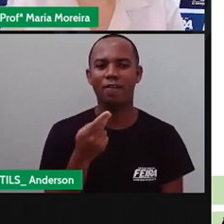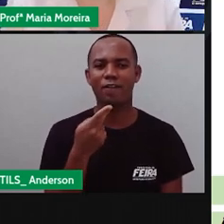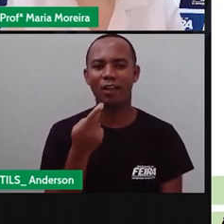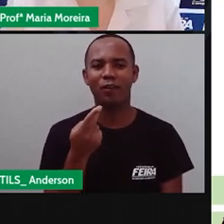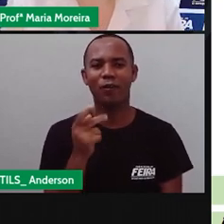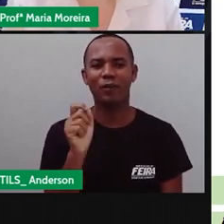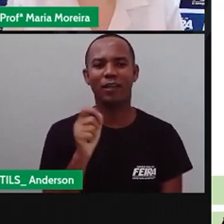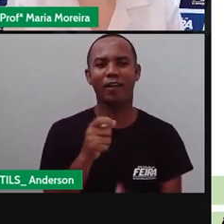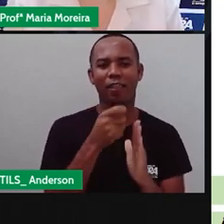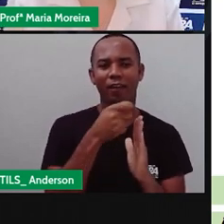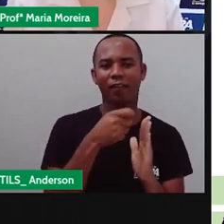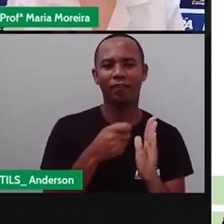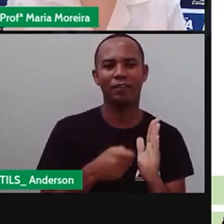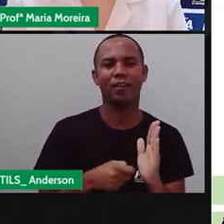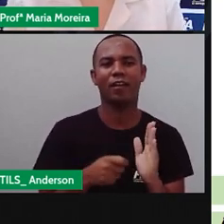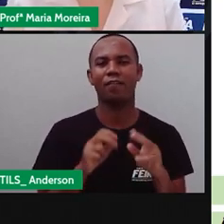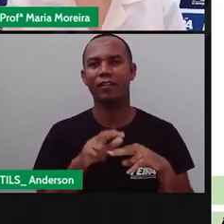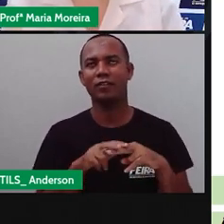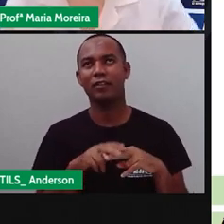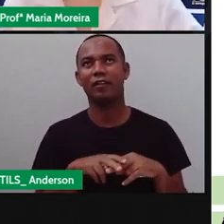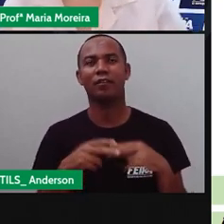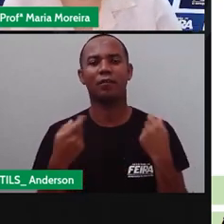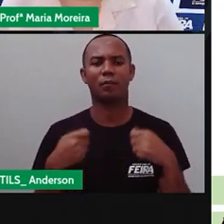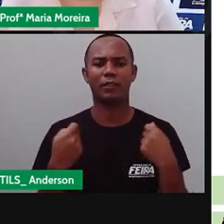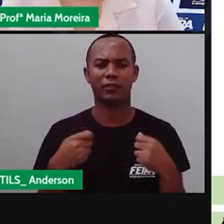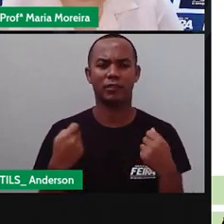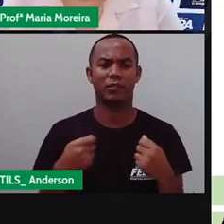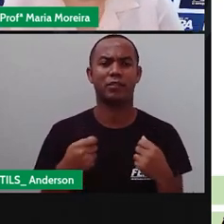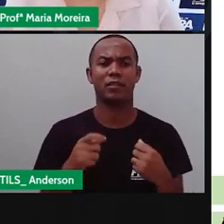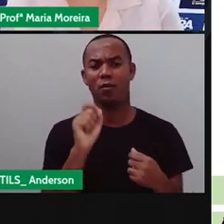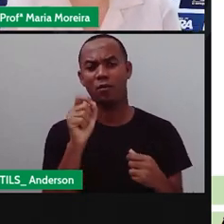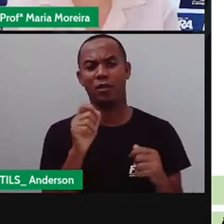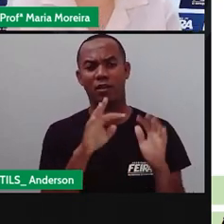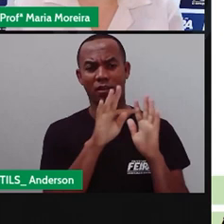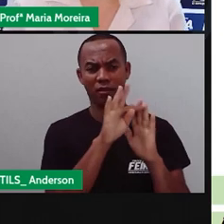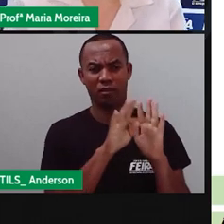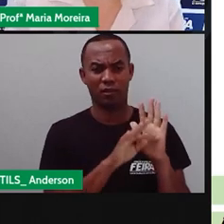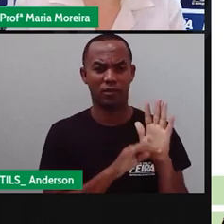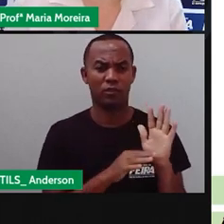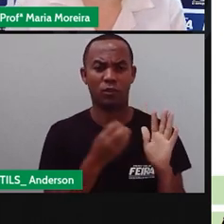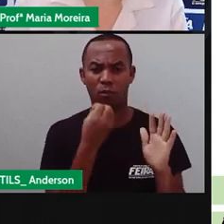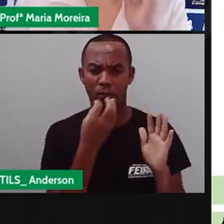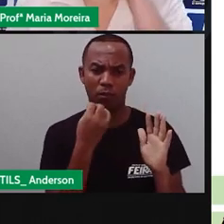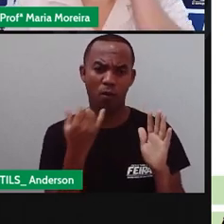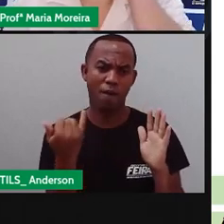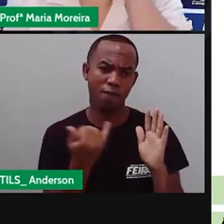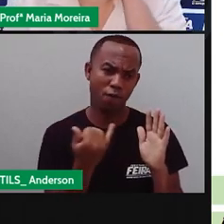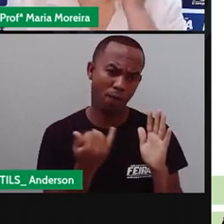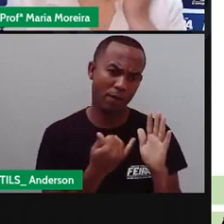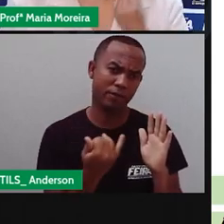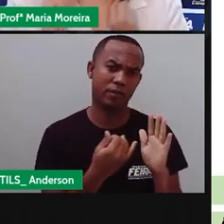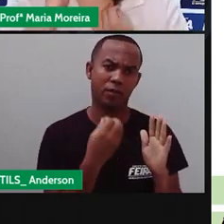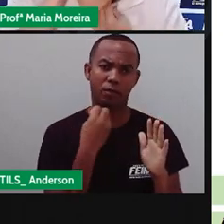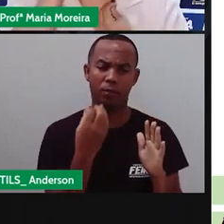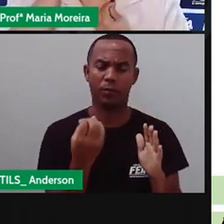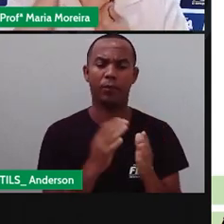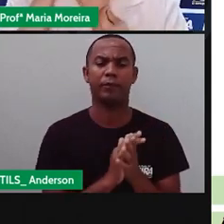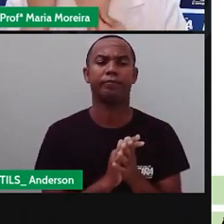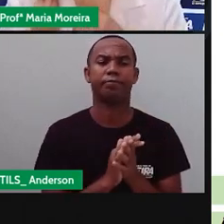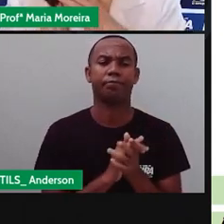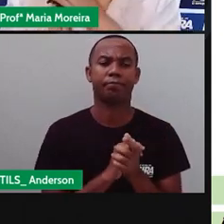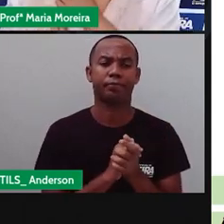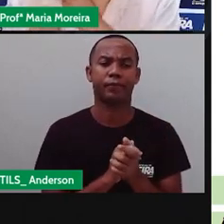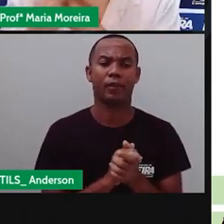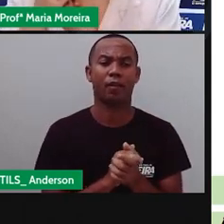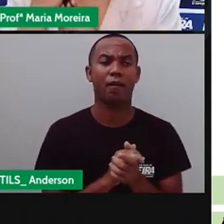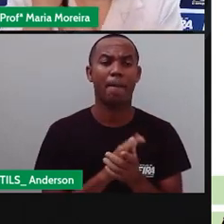o texto dela. Então é o quê? Precisa ser um bom texto, porque senão a informação ela vai vir legal para vocês? Não. E